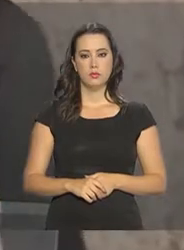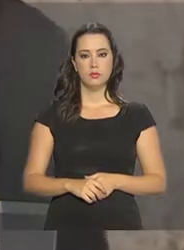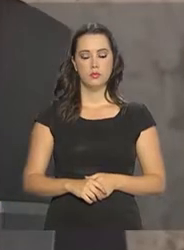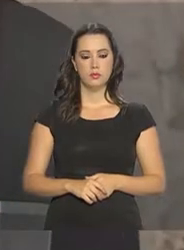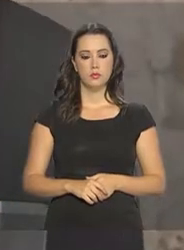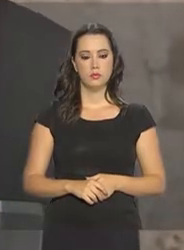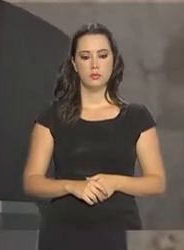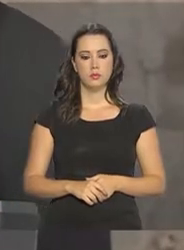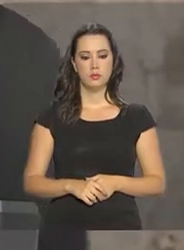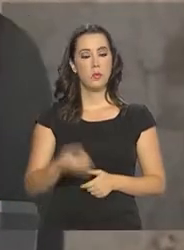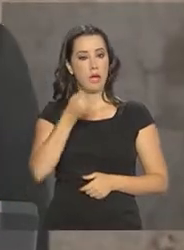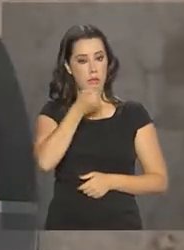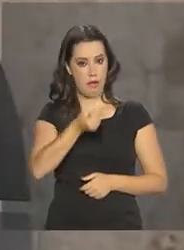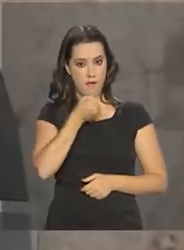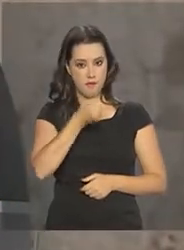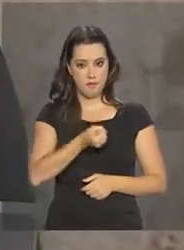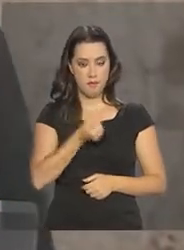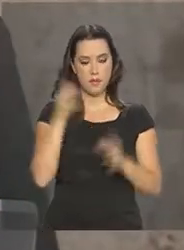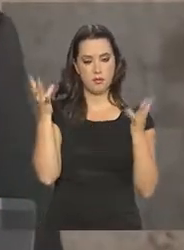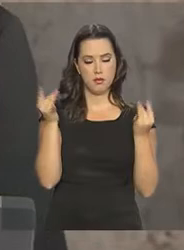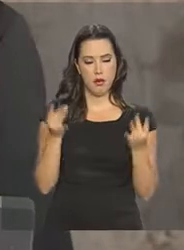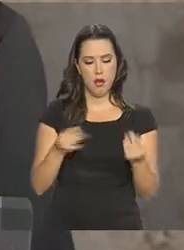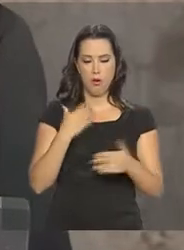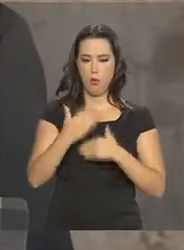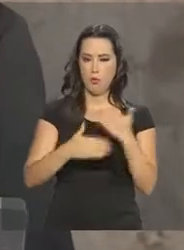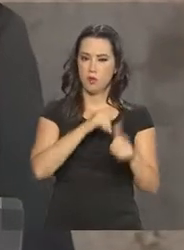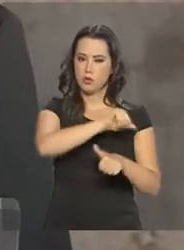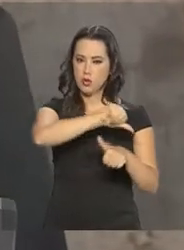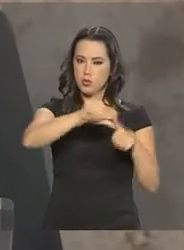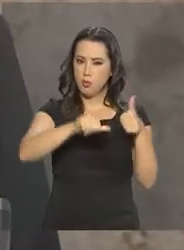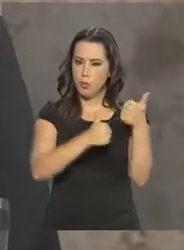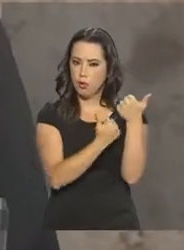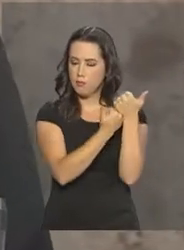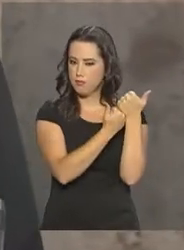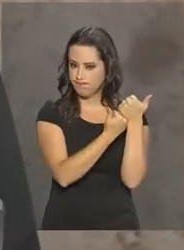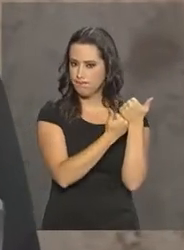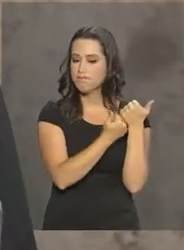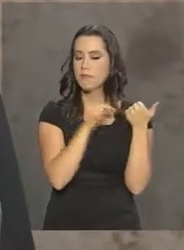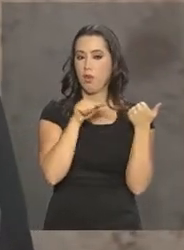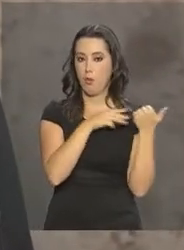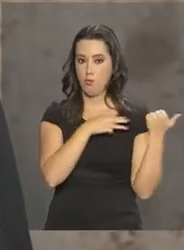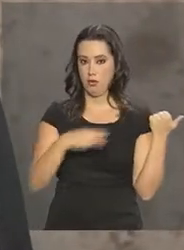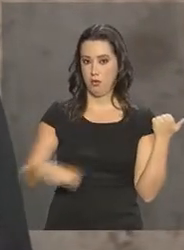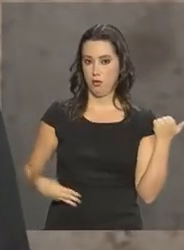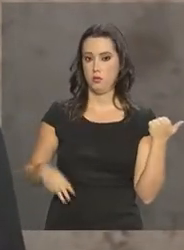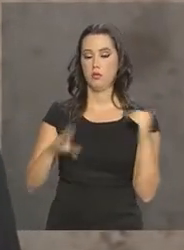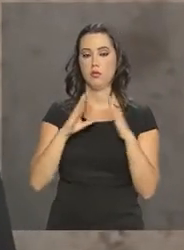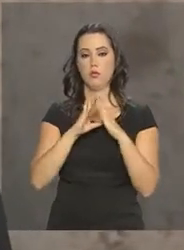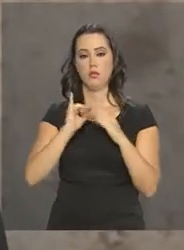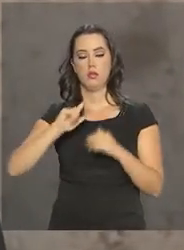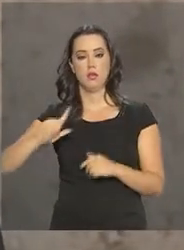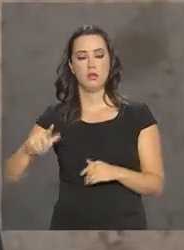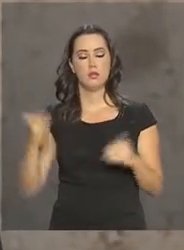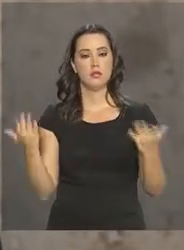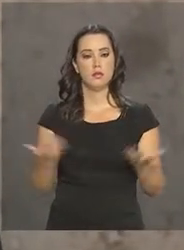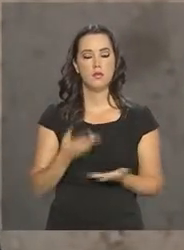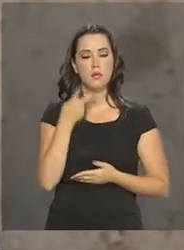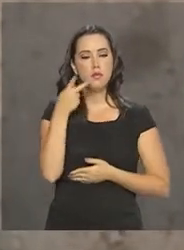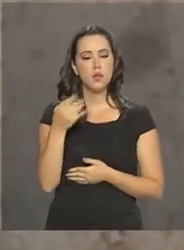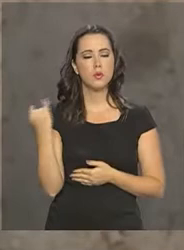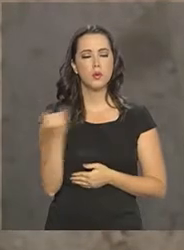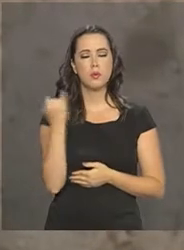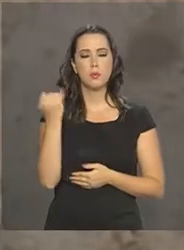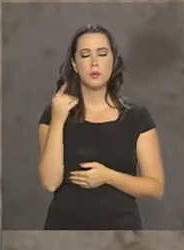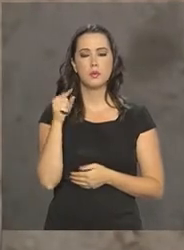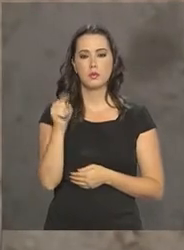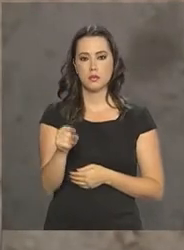durante a entrevista para detalhar o processo de transição de governo o ministro chefe da casa civil eliseu padilha reforçou que